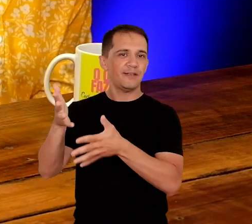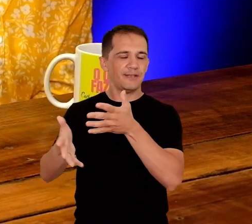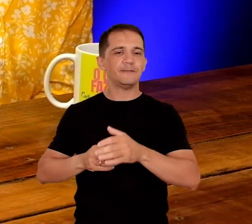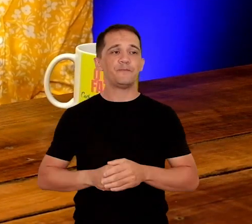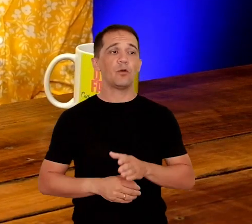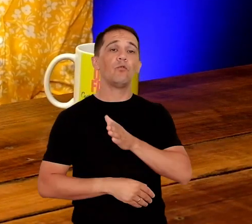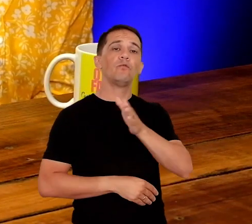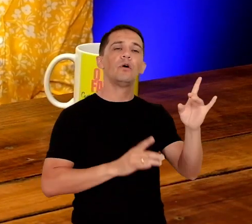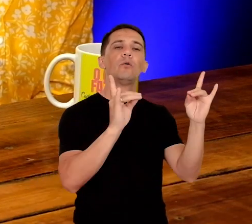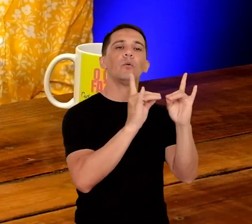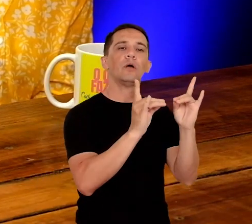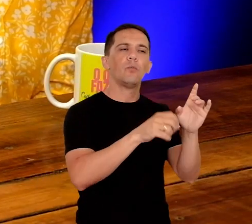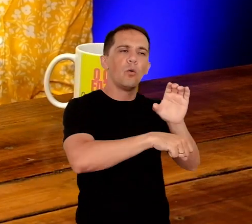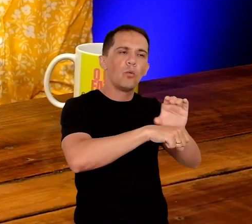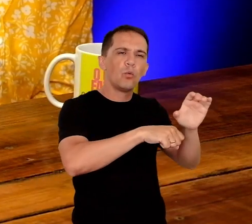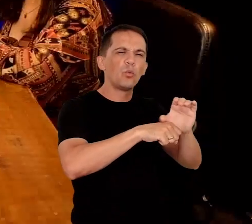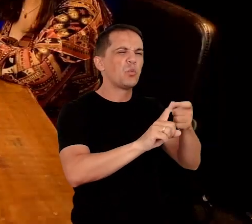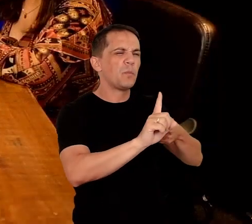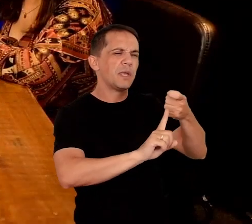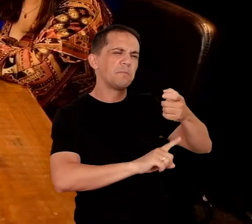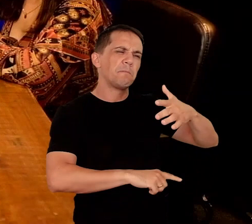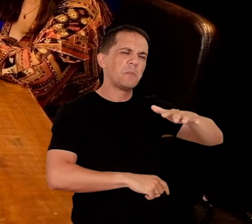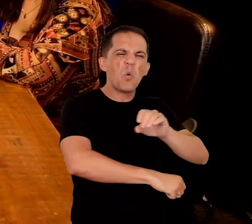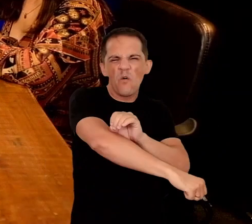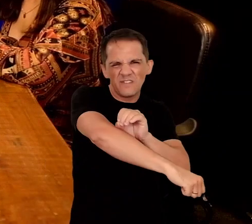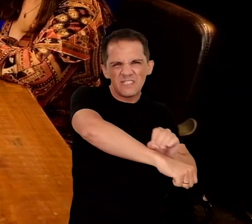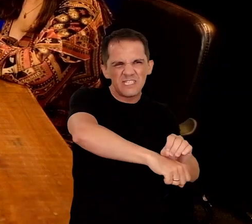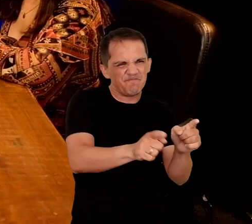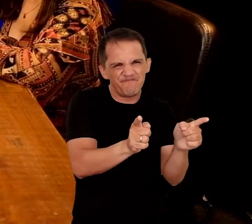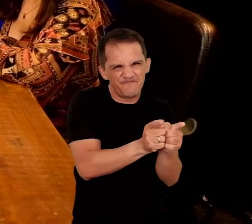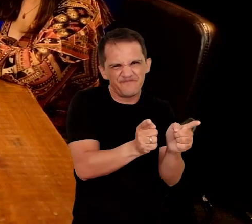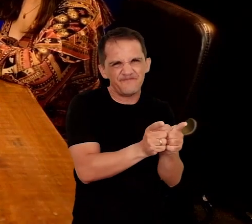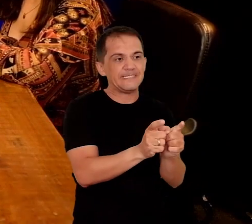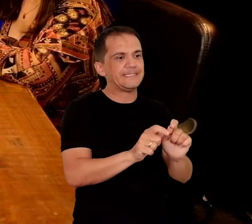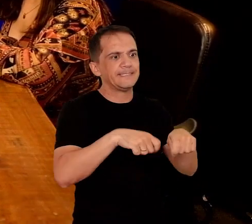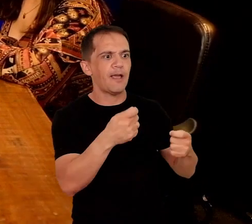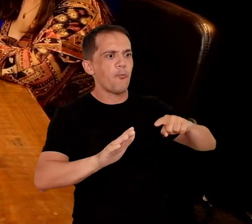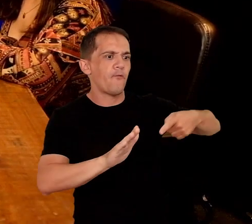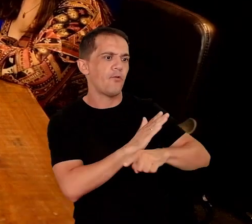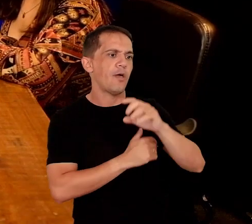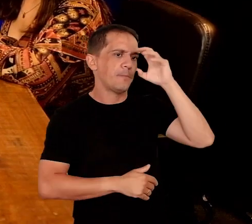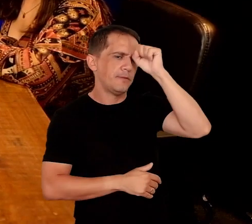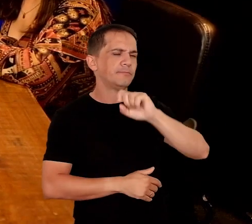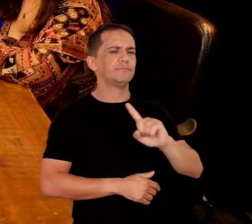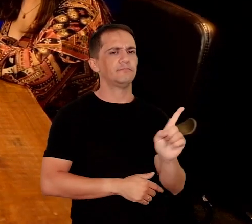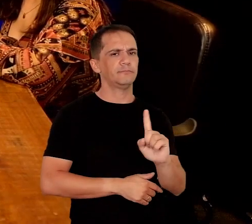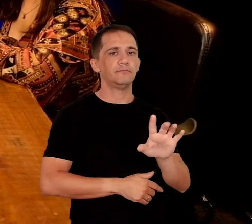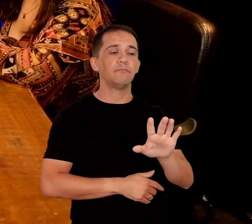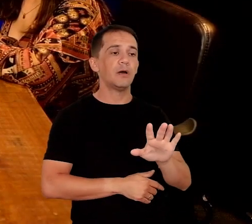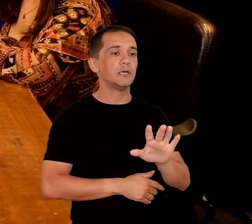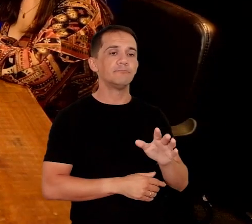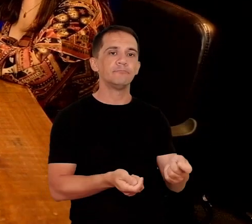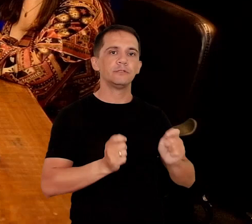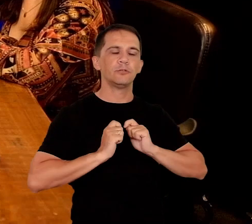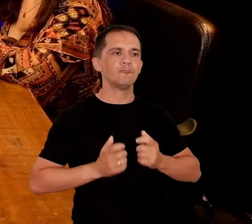até. Não dá De pra dizer quanto tempo que foi esse foi um curso? mês, uma oficina mesmo. Não deu para dizer que a gente aprendeu sinais, mas aquilo nos deu a motivação